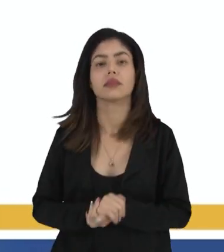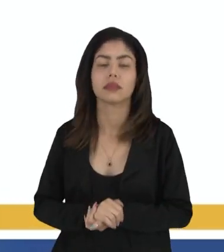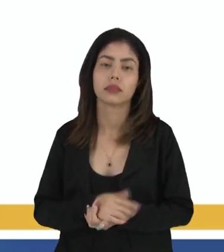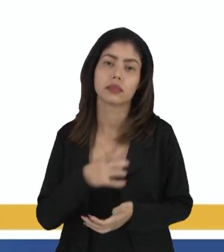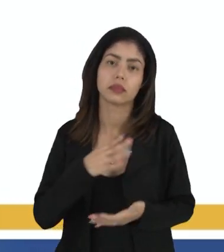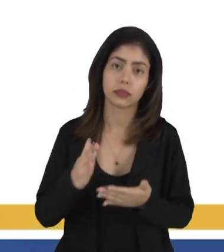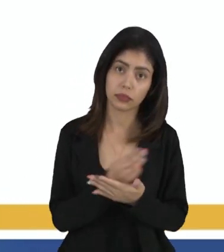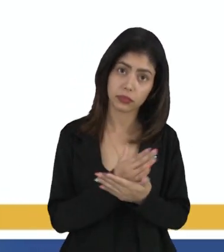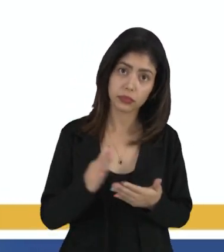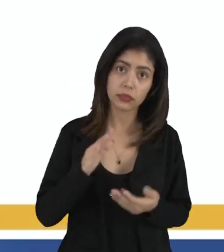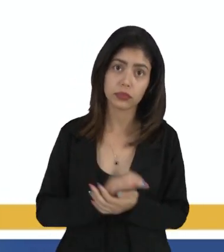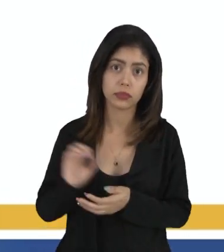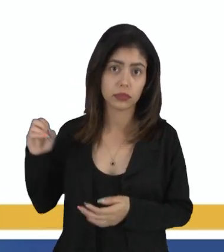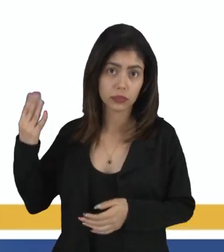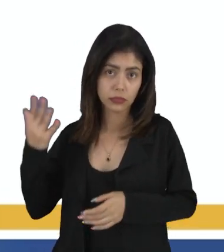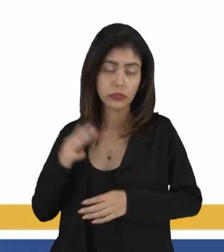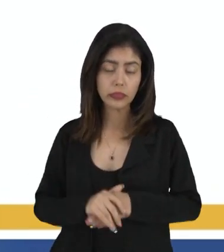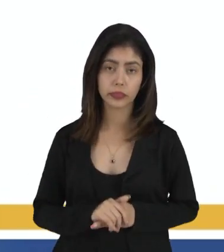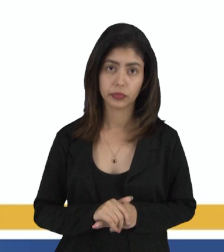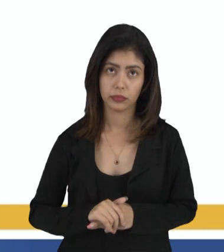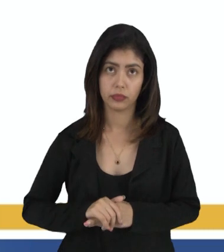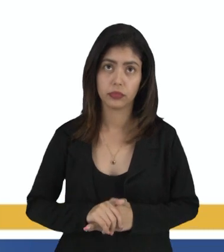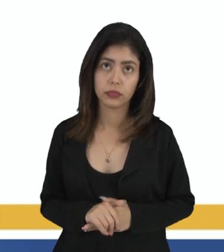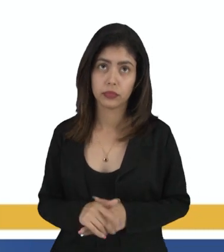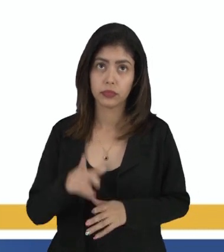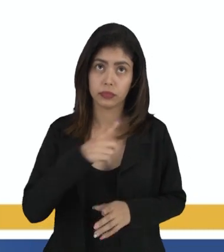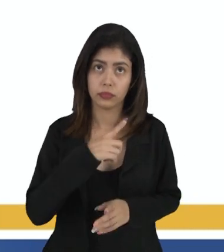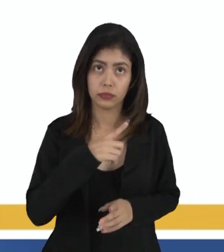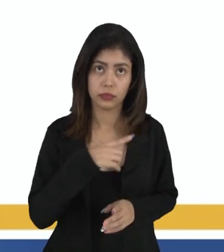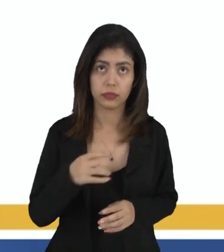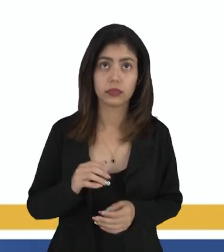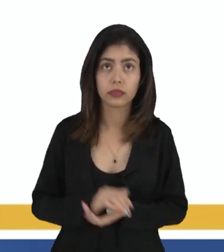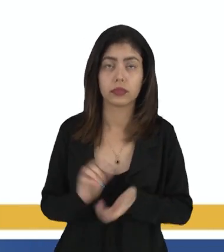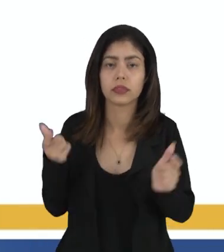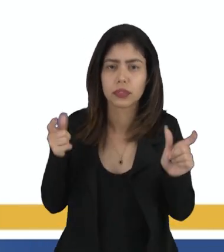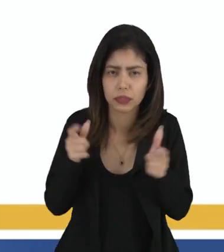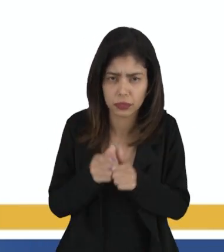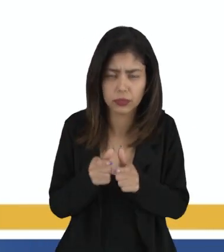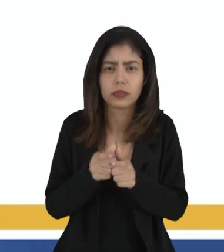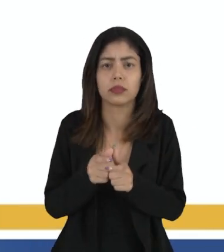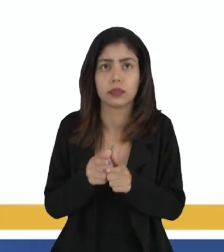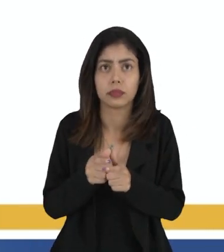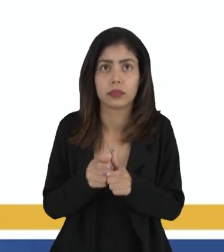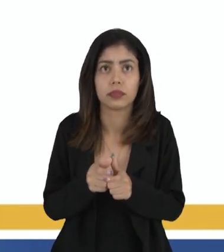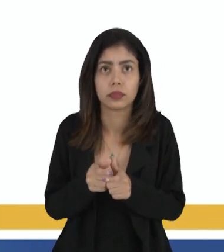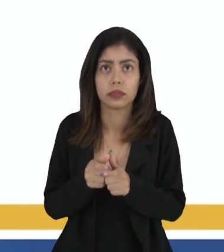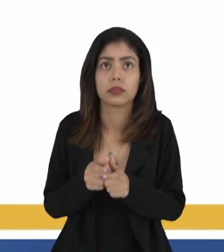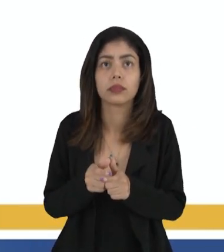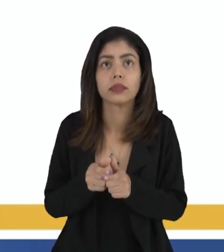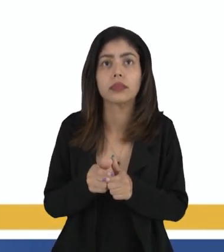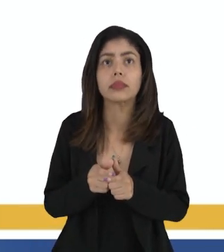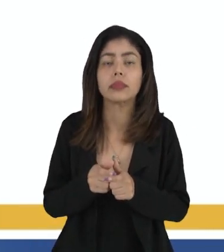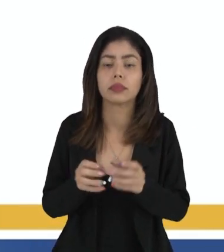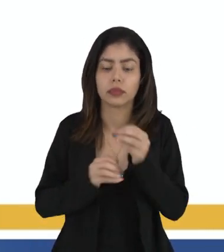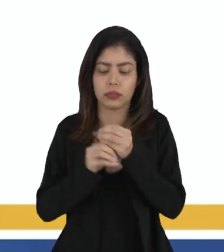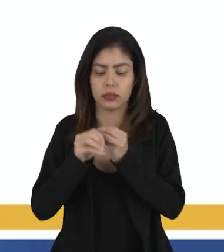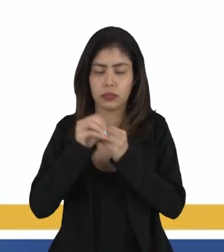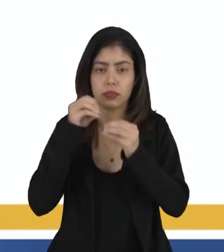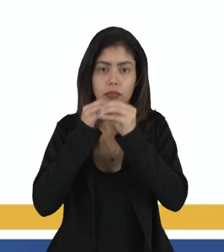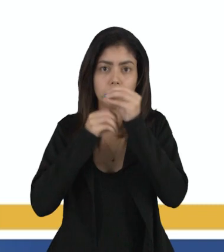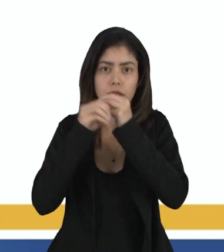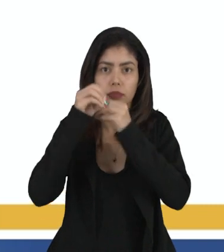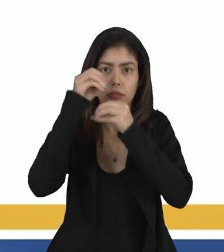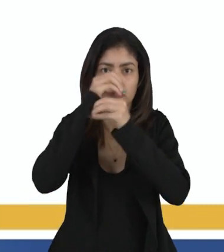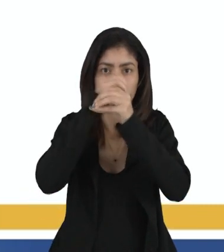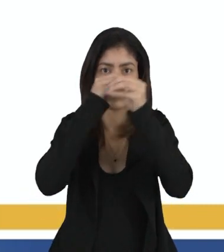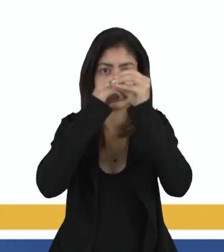aí, no caso, a gente sabe que o átomo tem partículas menores, e essas partículas menores vão se subdividindo até a